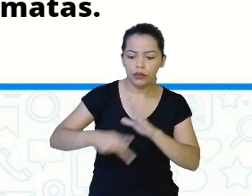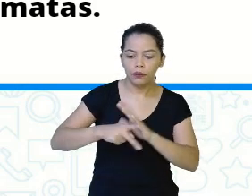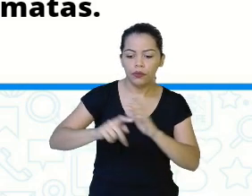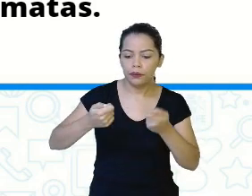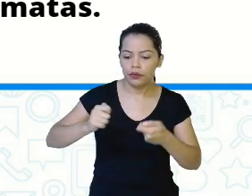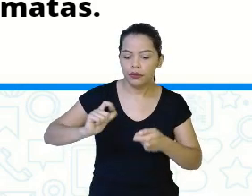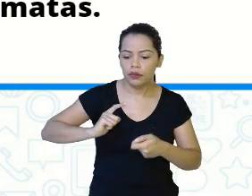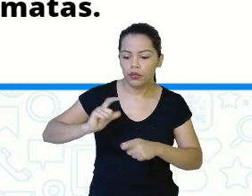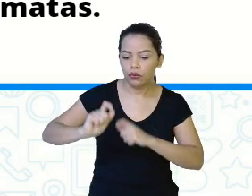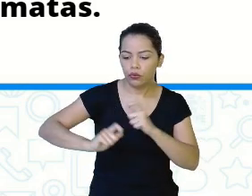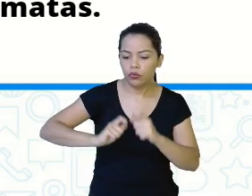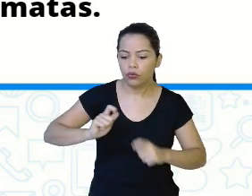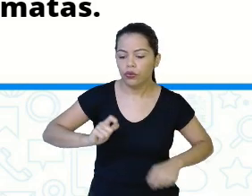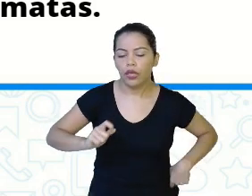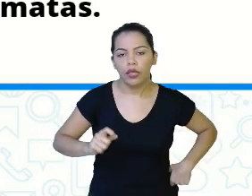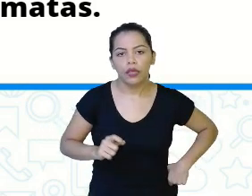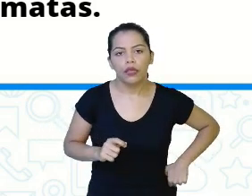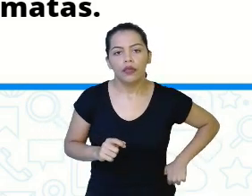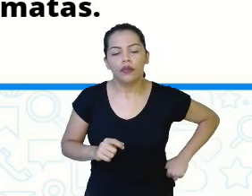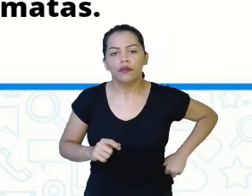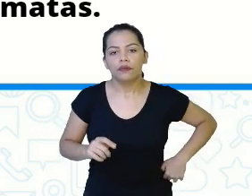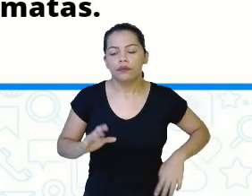E quando ele se autodenomina.